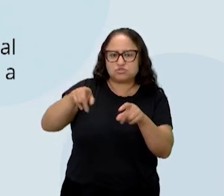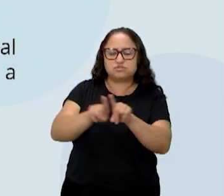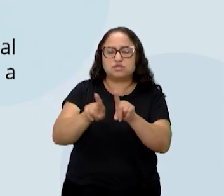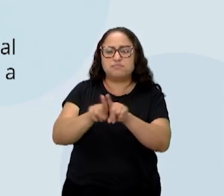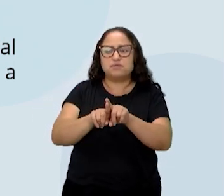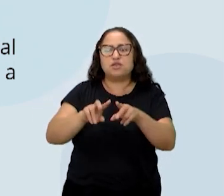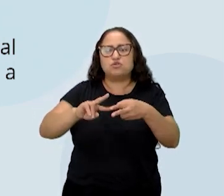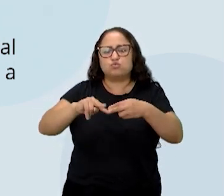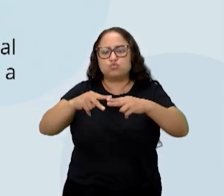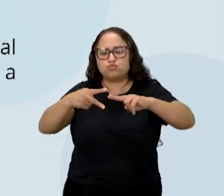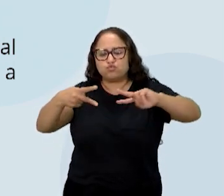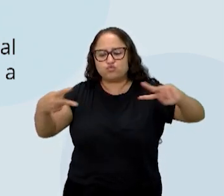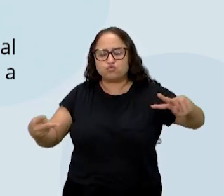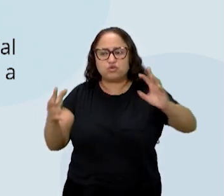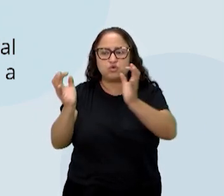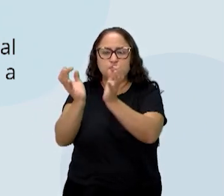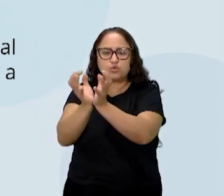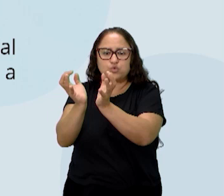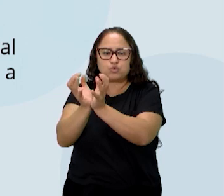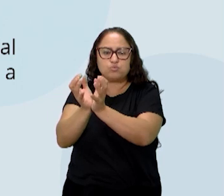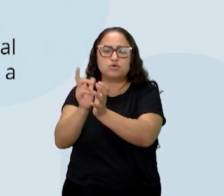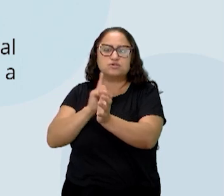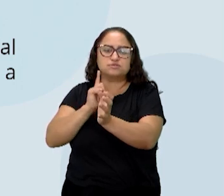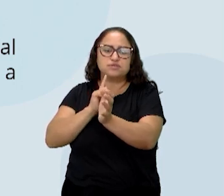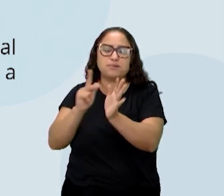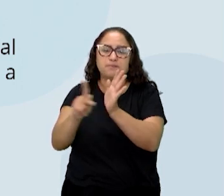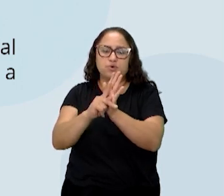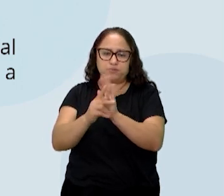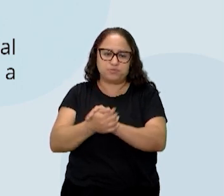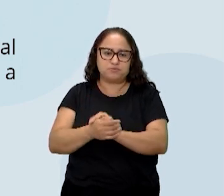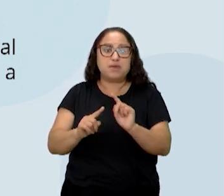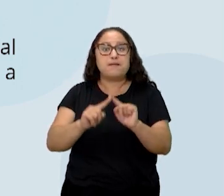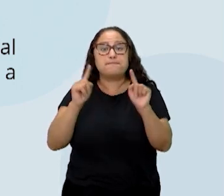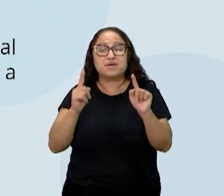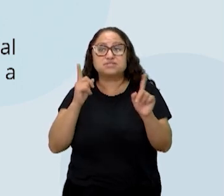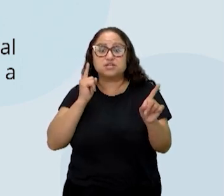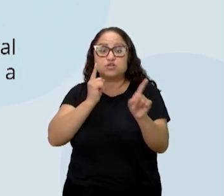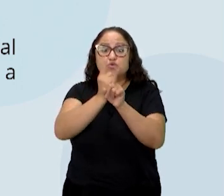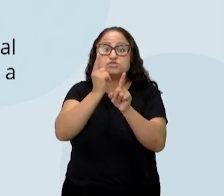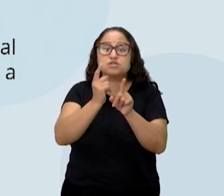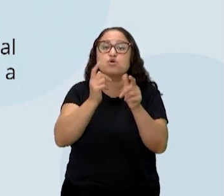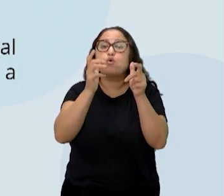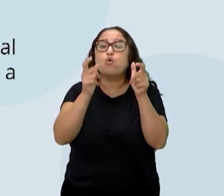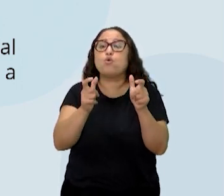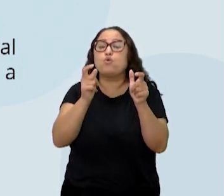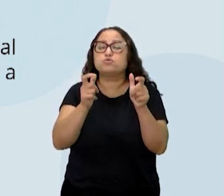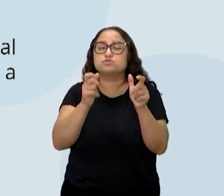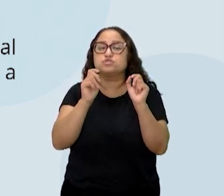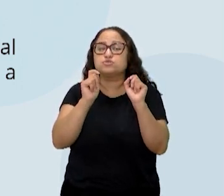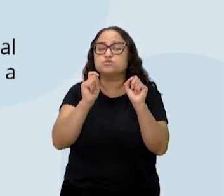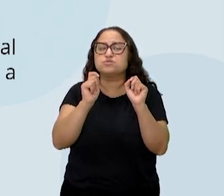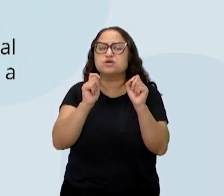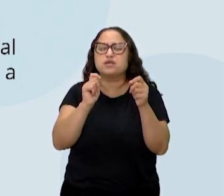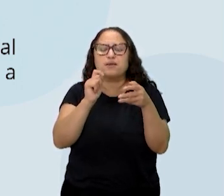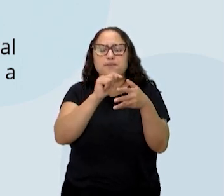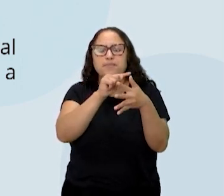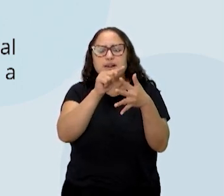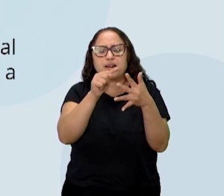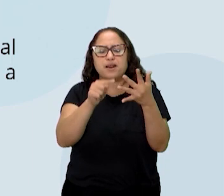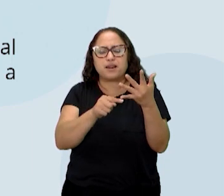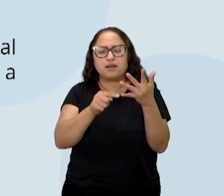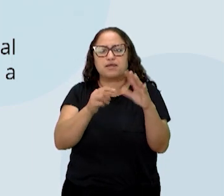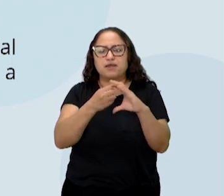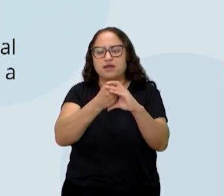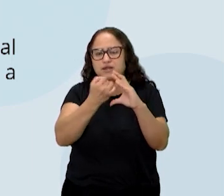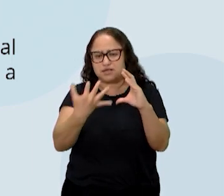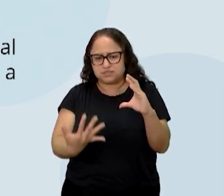DNA. Só que ele conseguiu descobrir quais eram os componentes, mas ele não conseguia